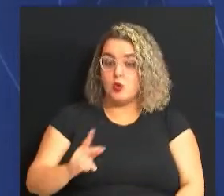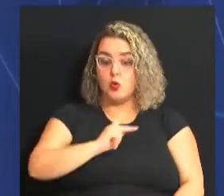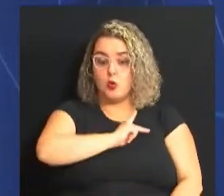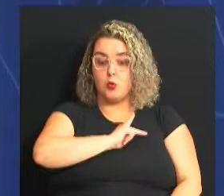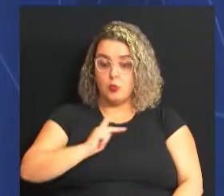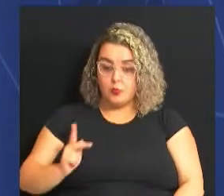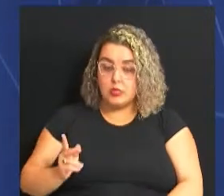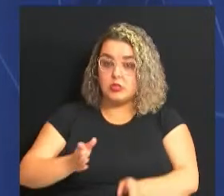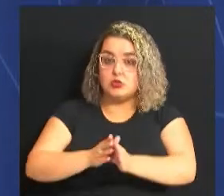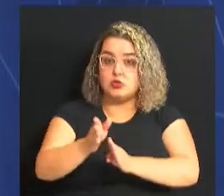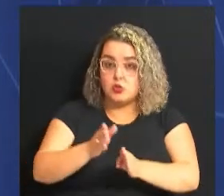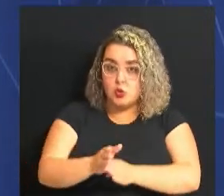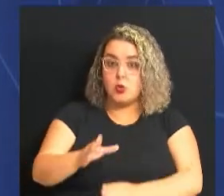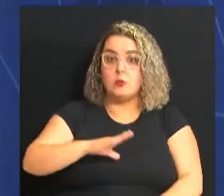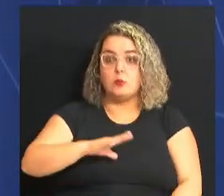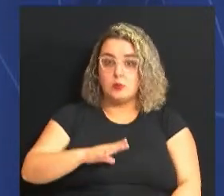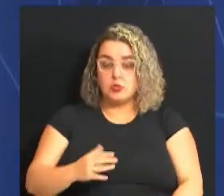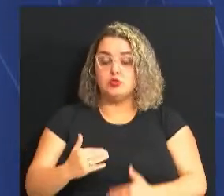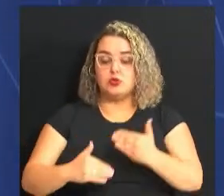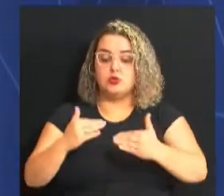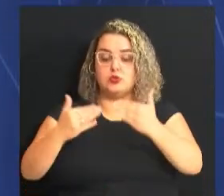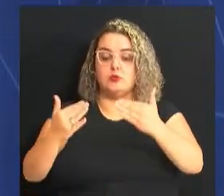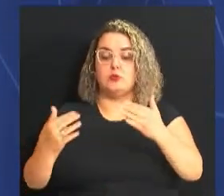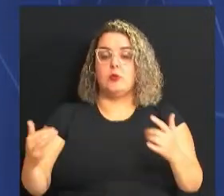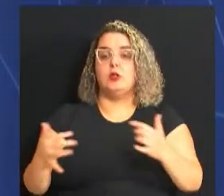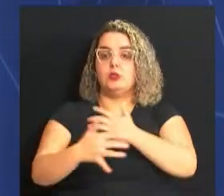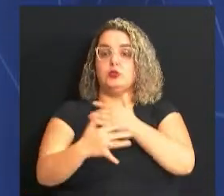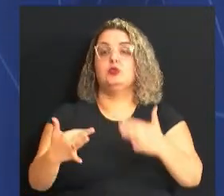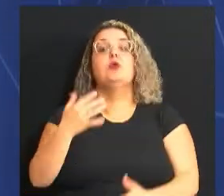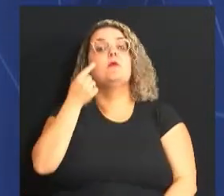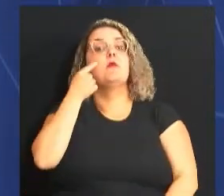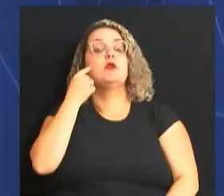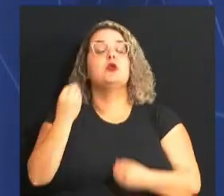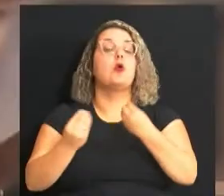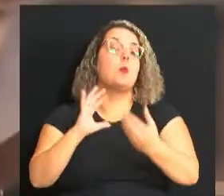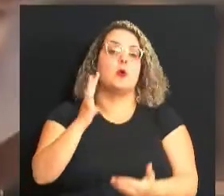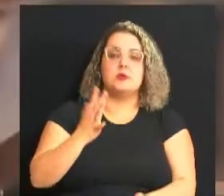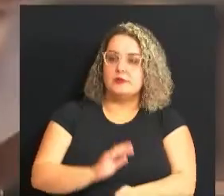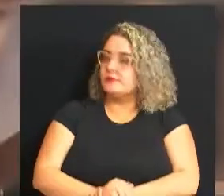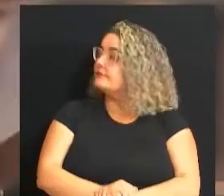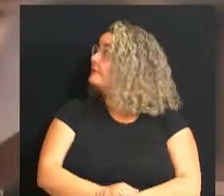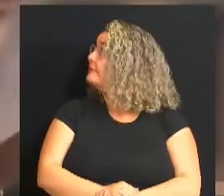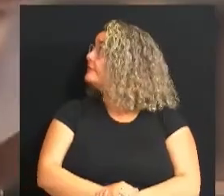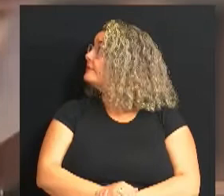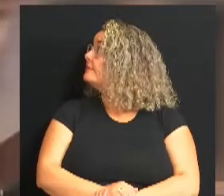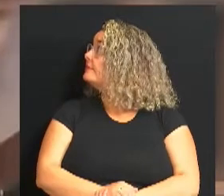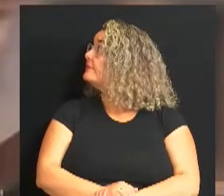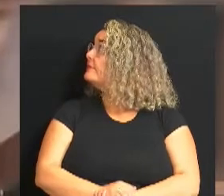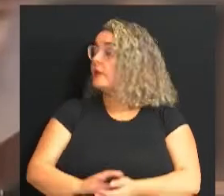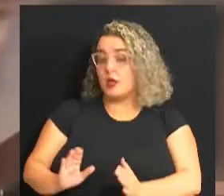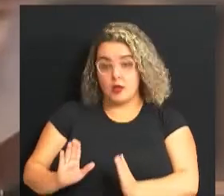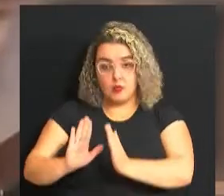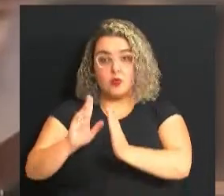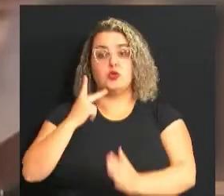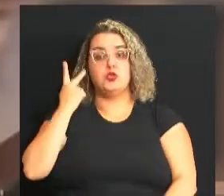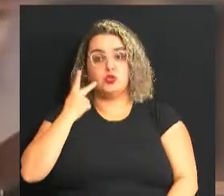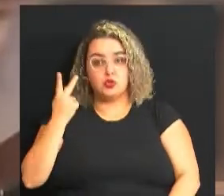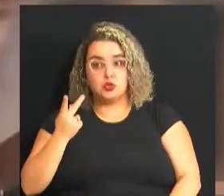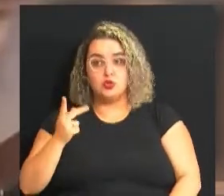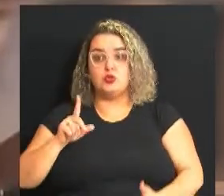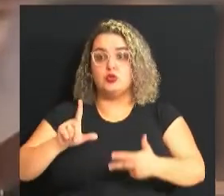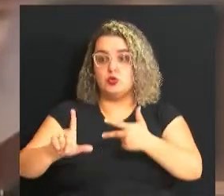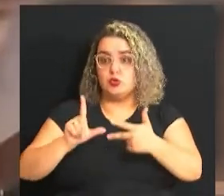Conselho Municipal de Desenvolvimento Urbano. Então confira como foi. A Frente Parlamentar de